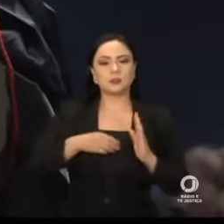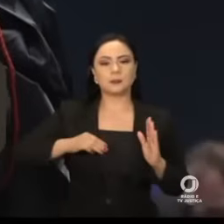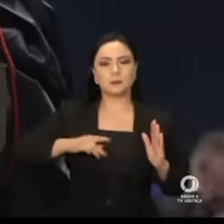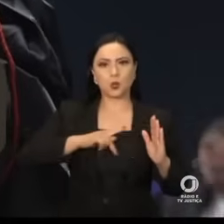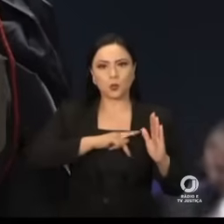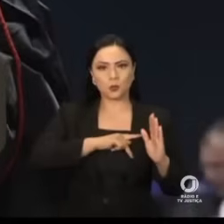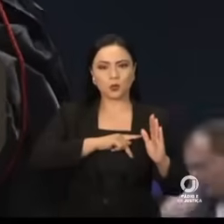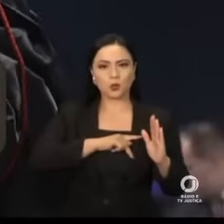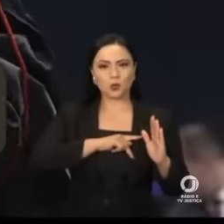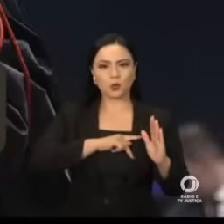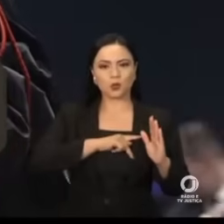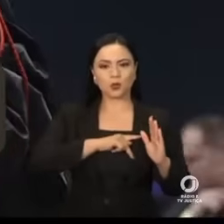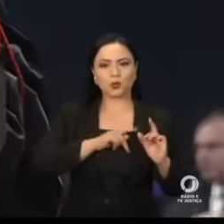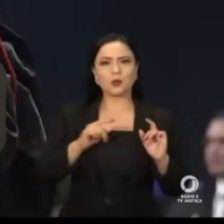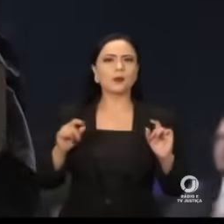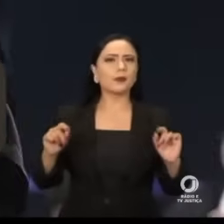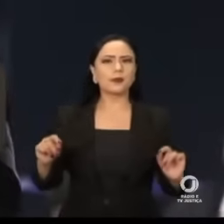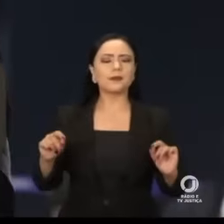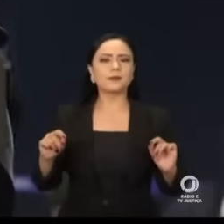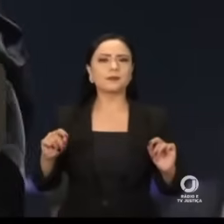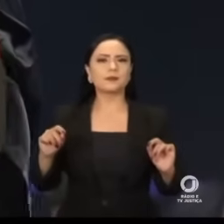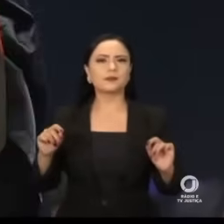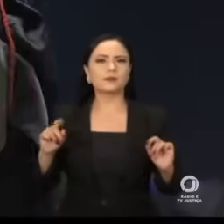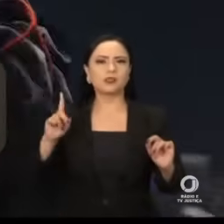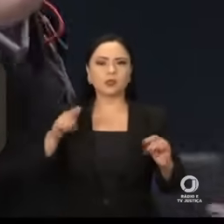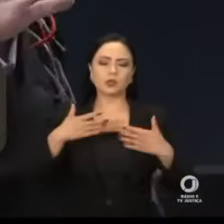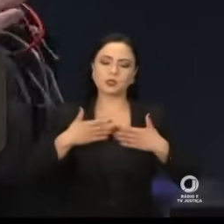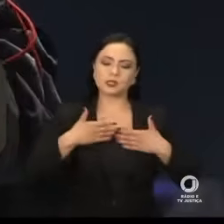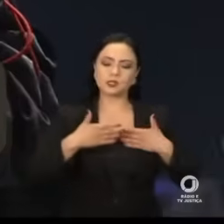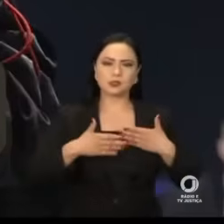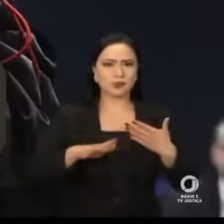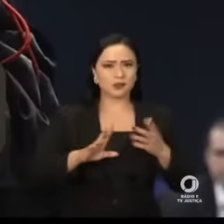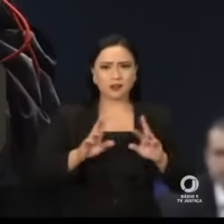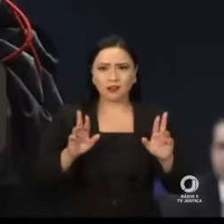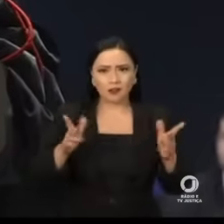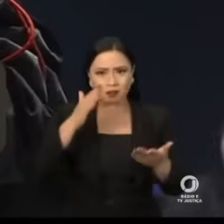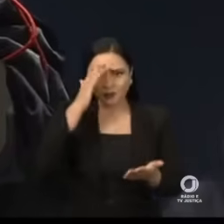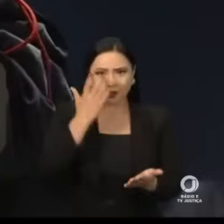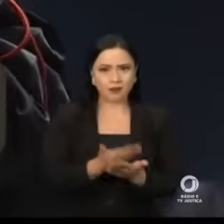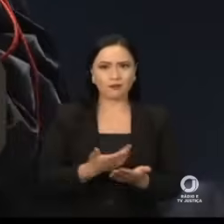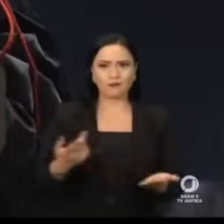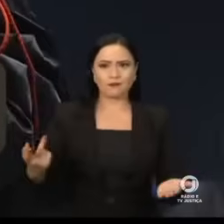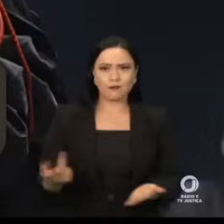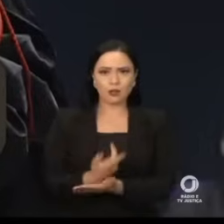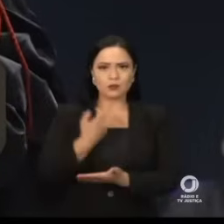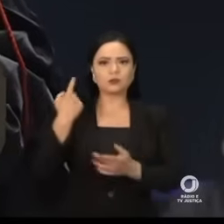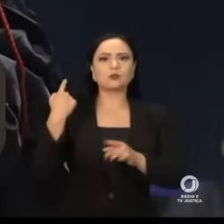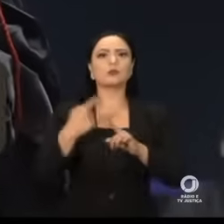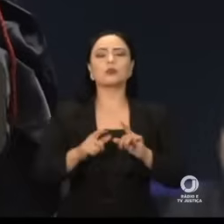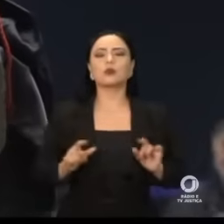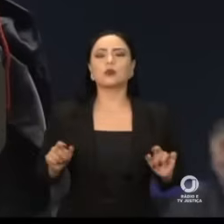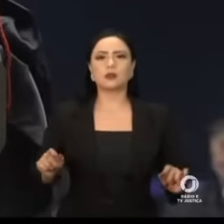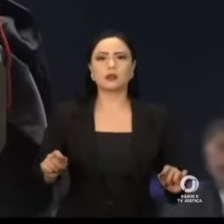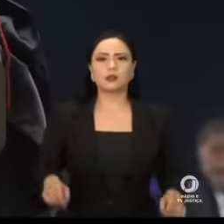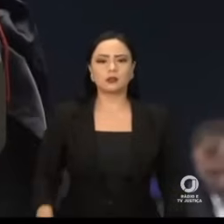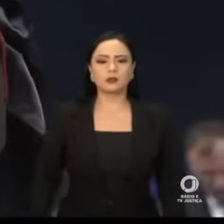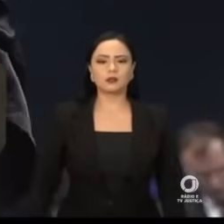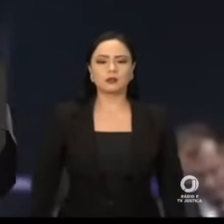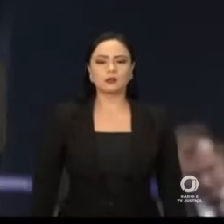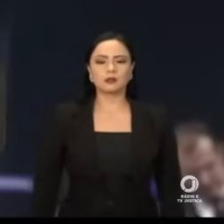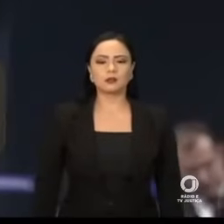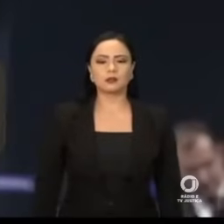Público, é, na verdade, uma sucessão inacreditável de fatos. Porque, na verdade,